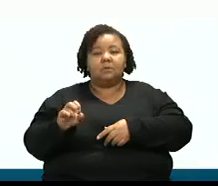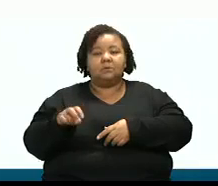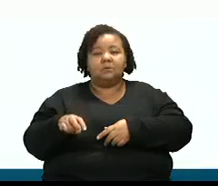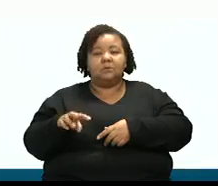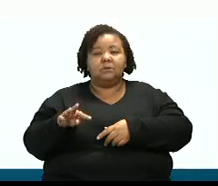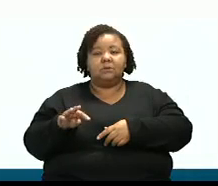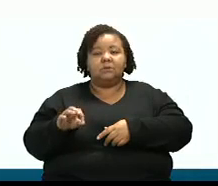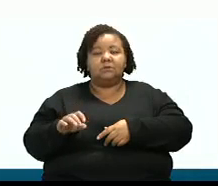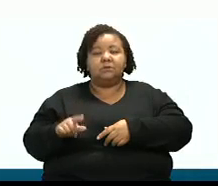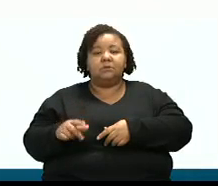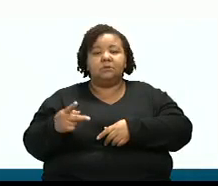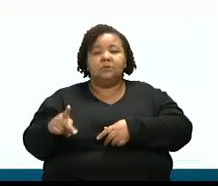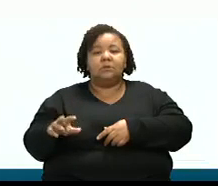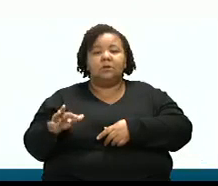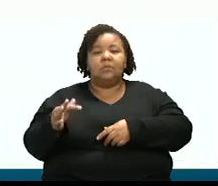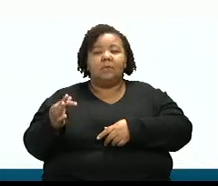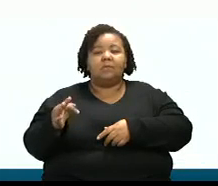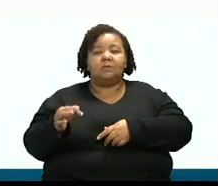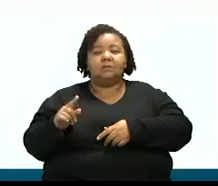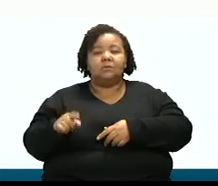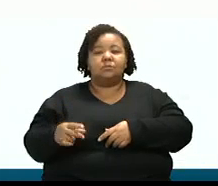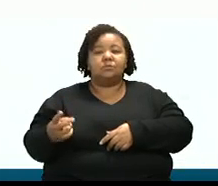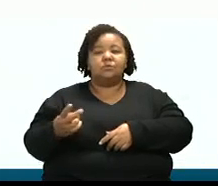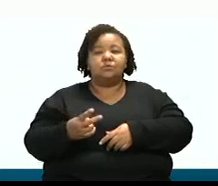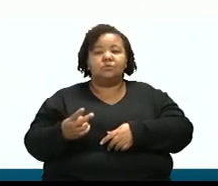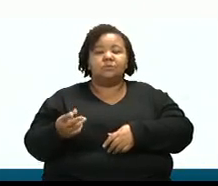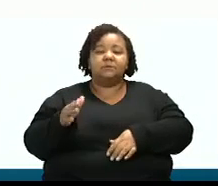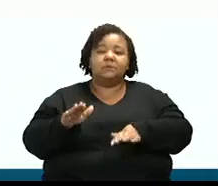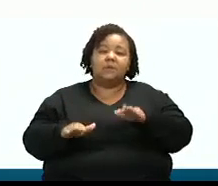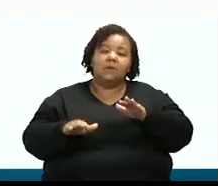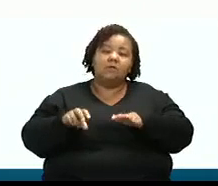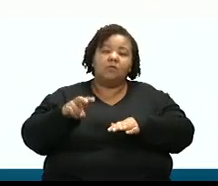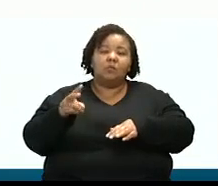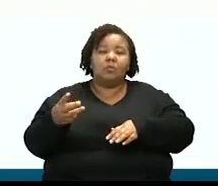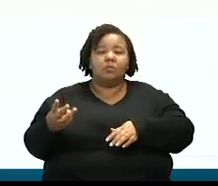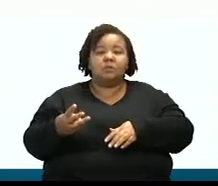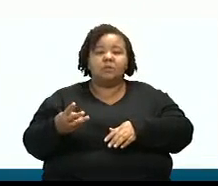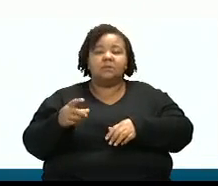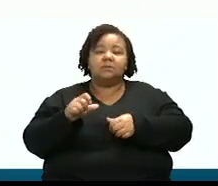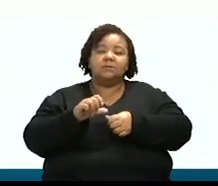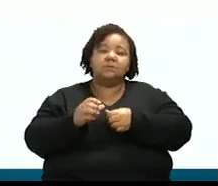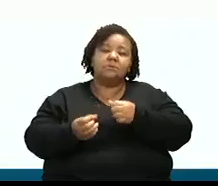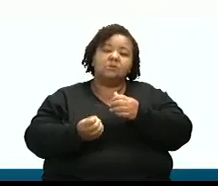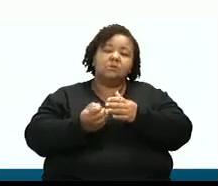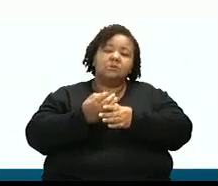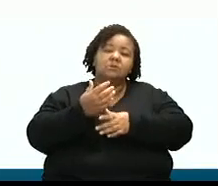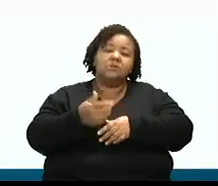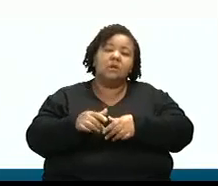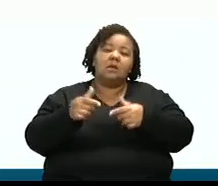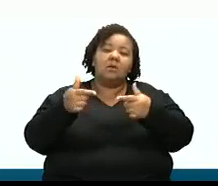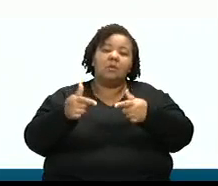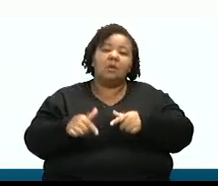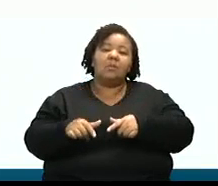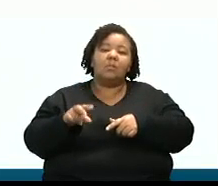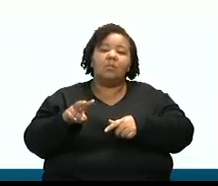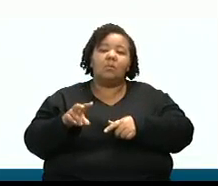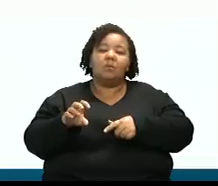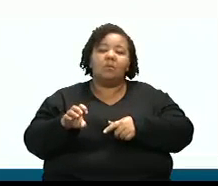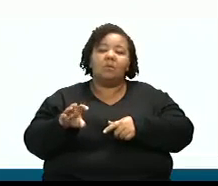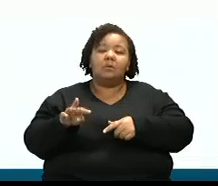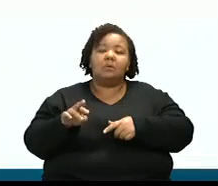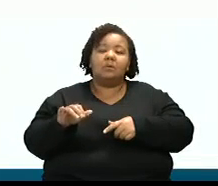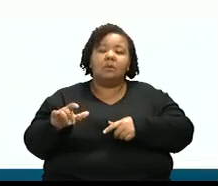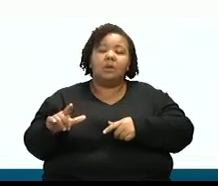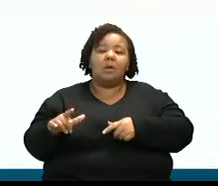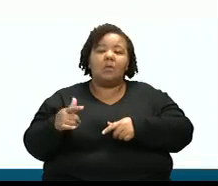função de 2 variáveis ou de 3 variáveis e gera um campo vetorial. A partir de qual